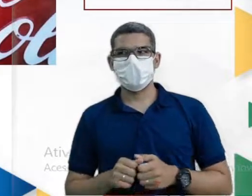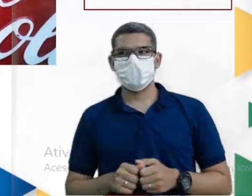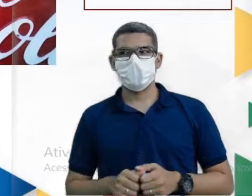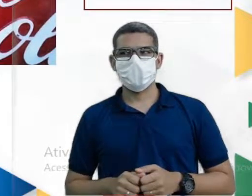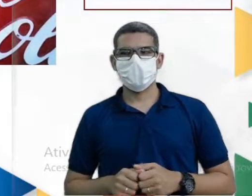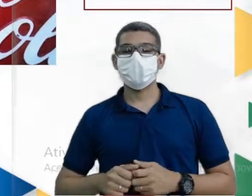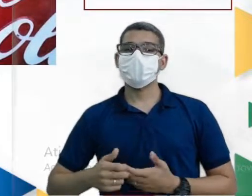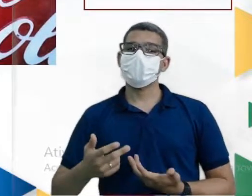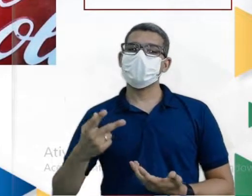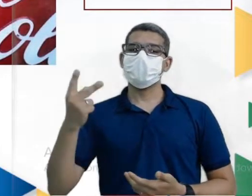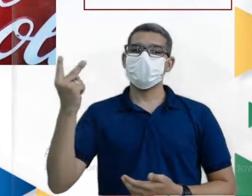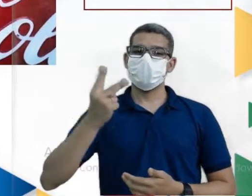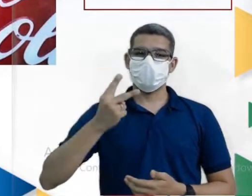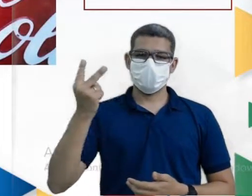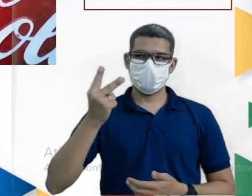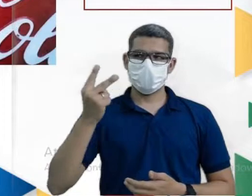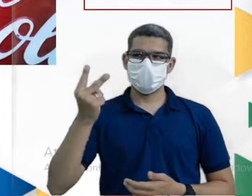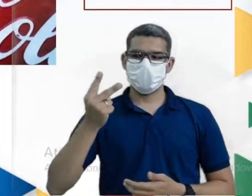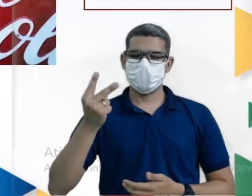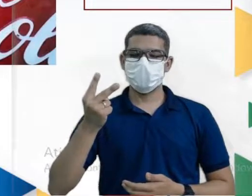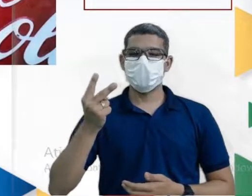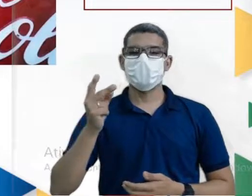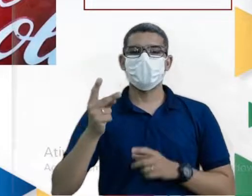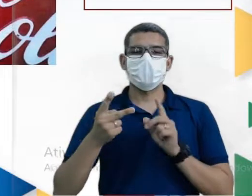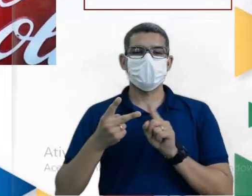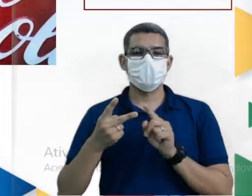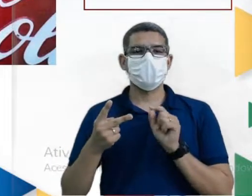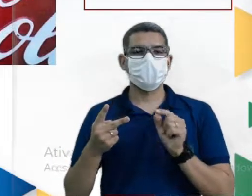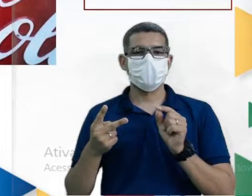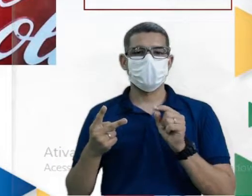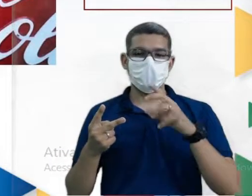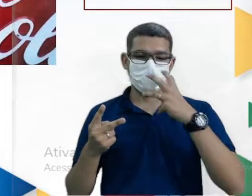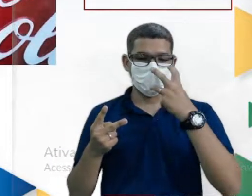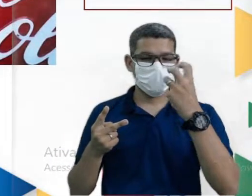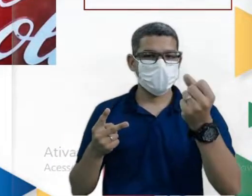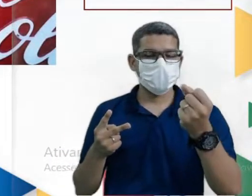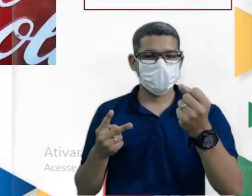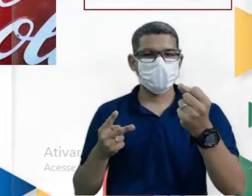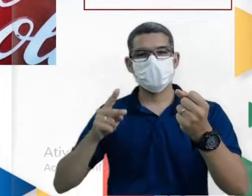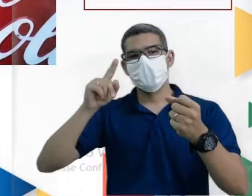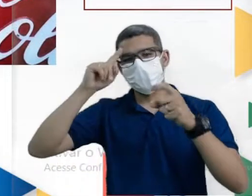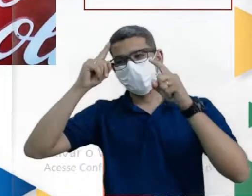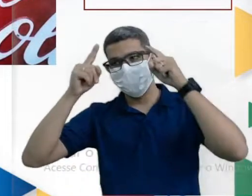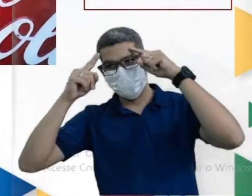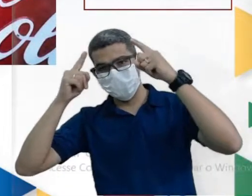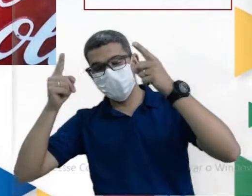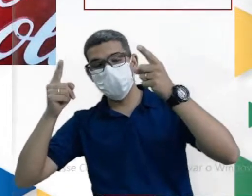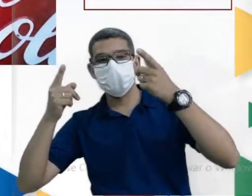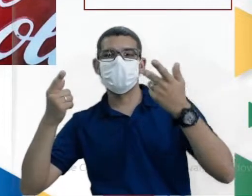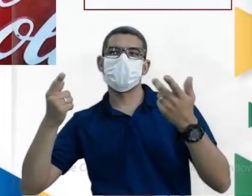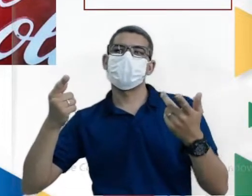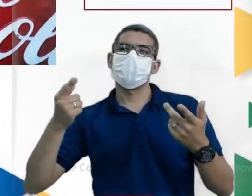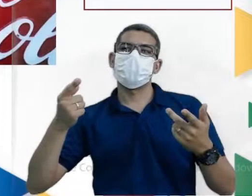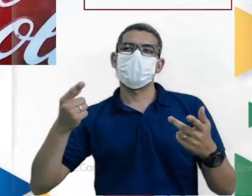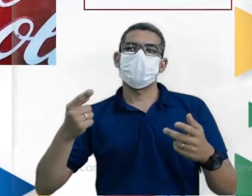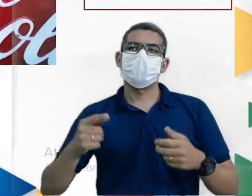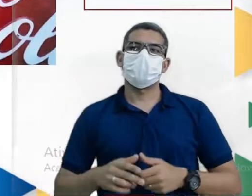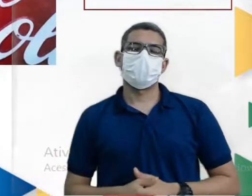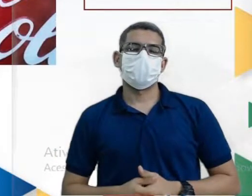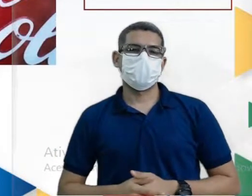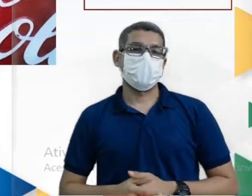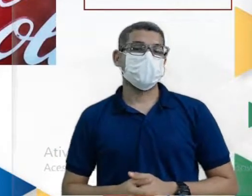segundo ponto, tem que ser attractive, atrativo, criativo, persuasive and